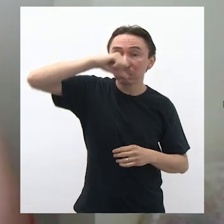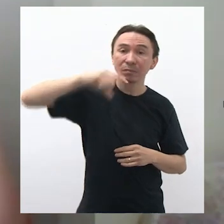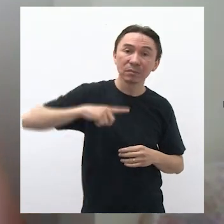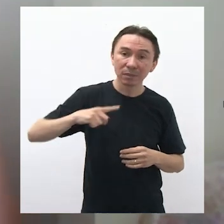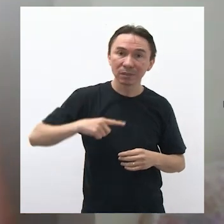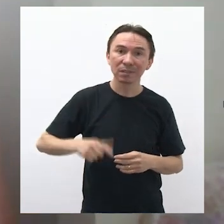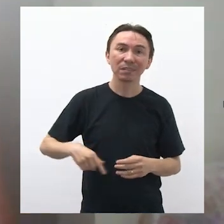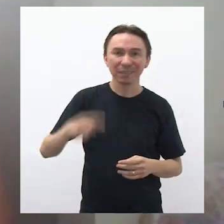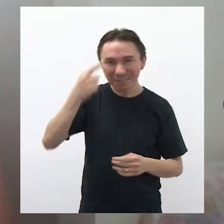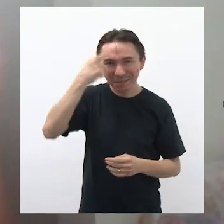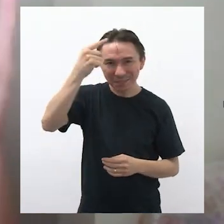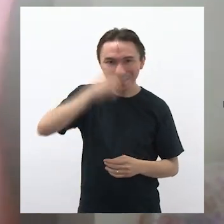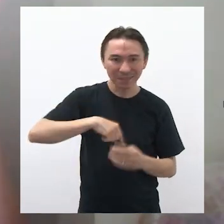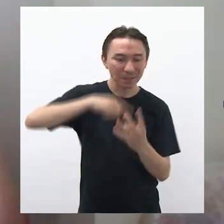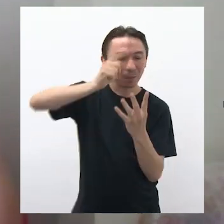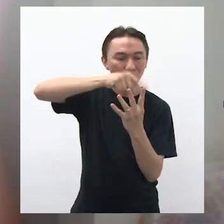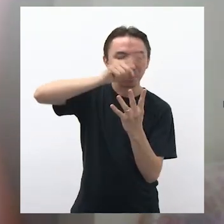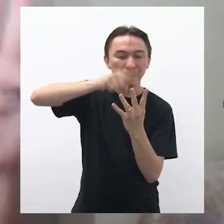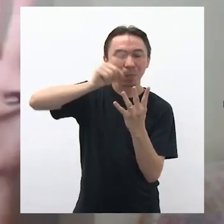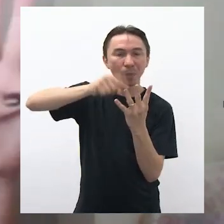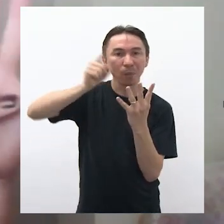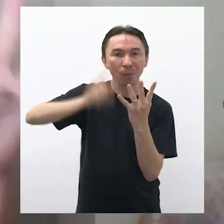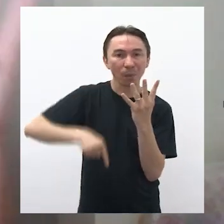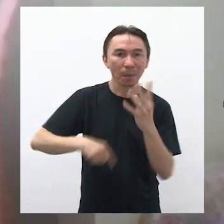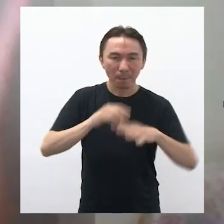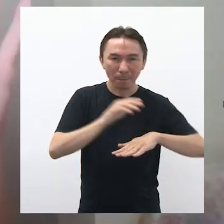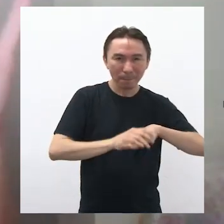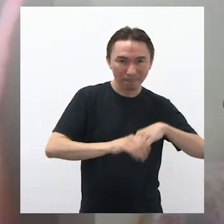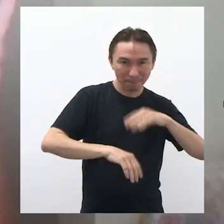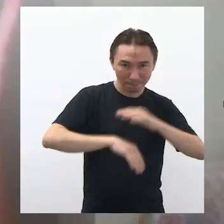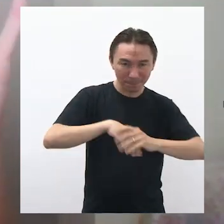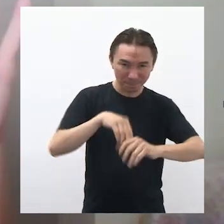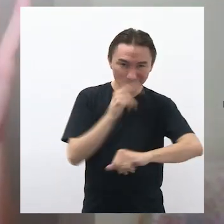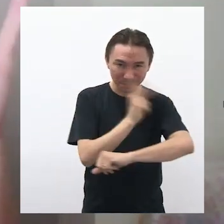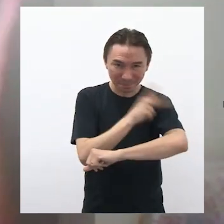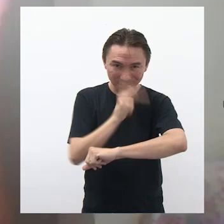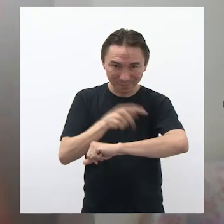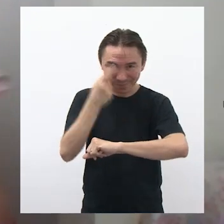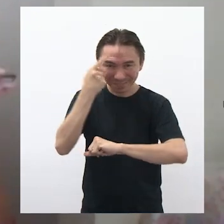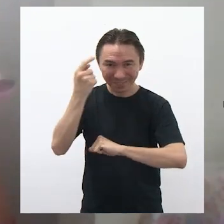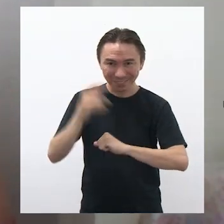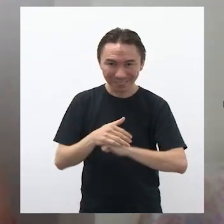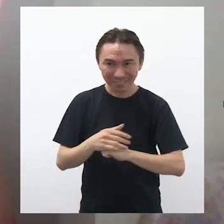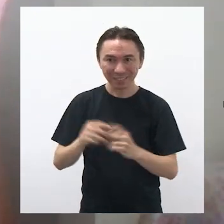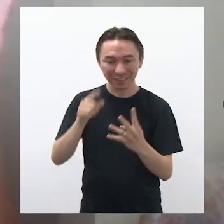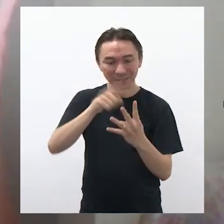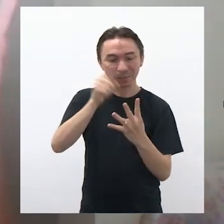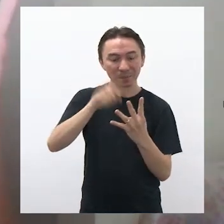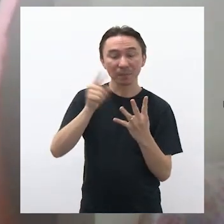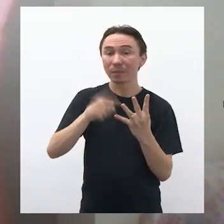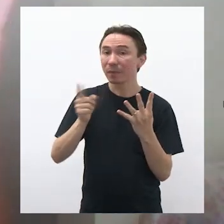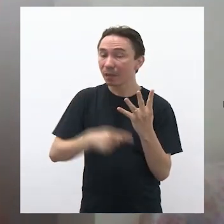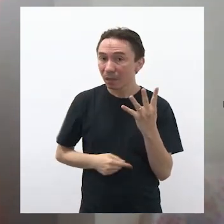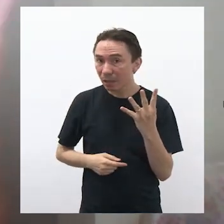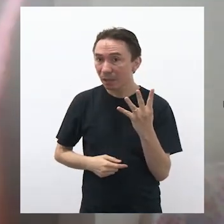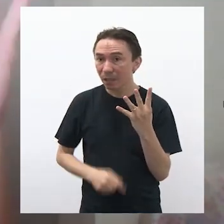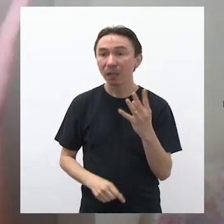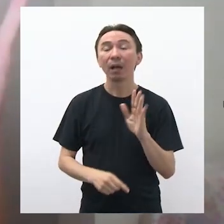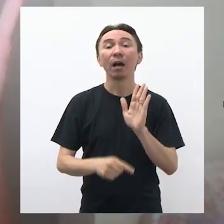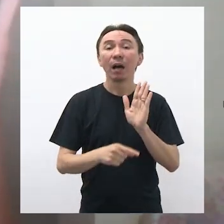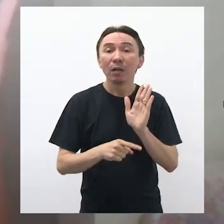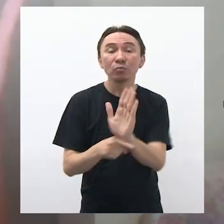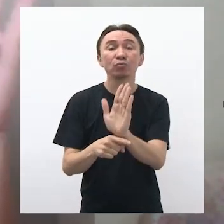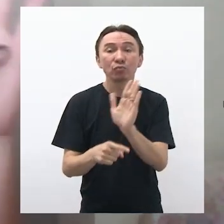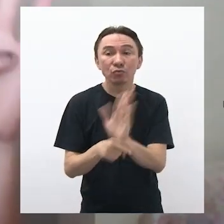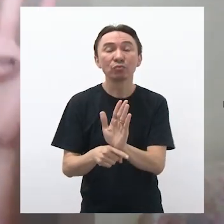práticas pedagógicas previstas e que vão, de fato, ajudar que a gente mantenha e